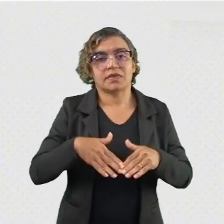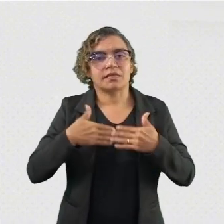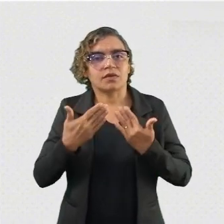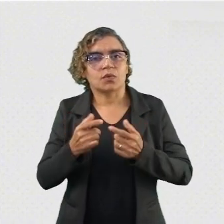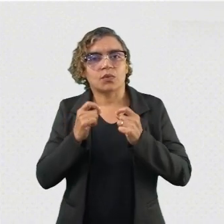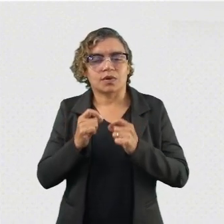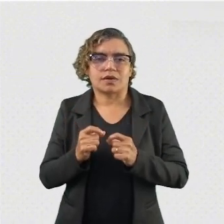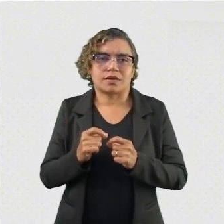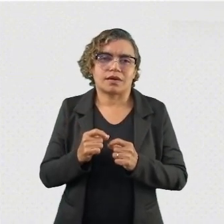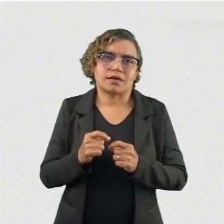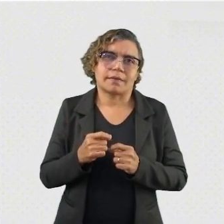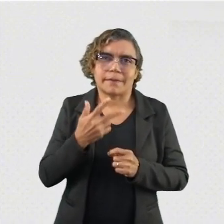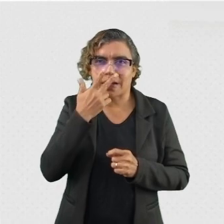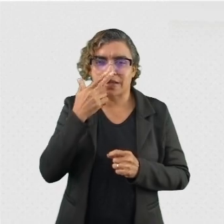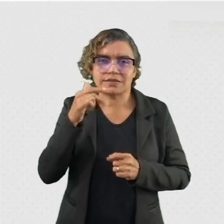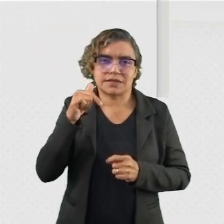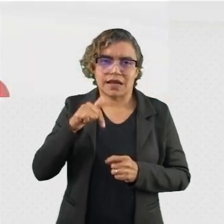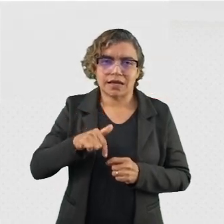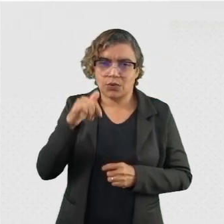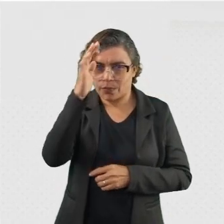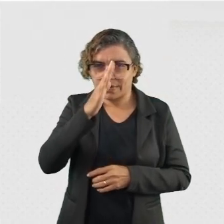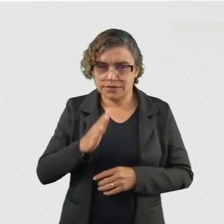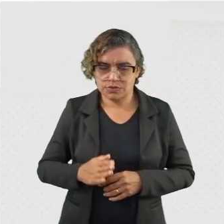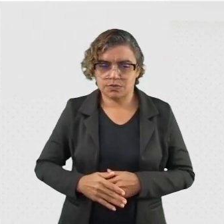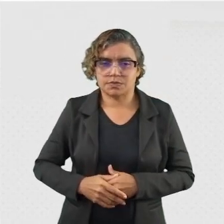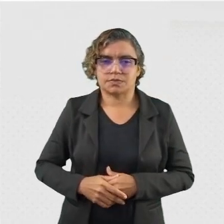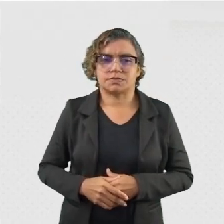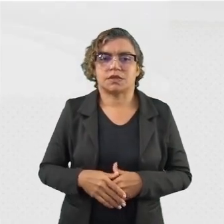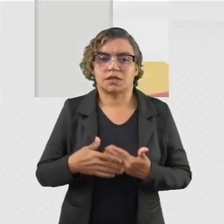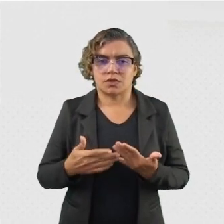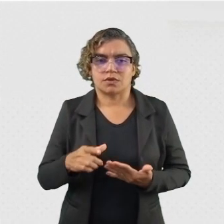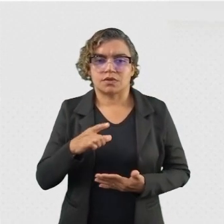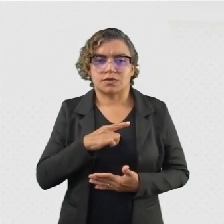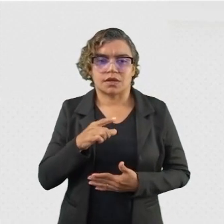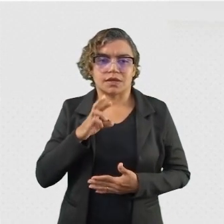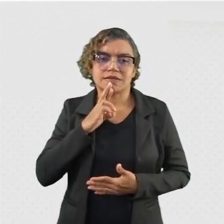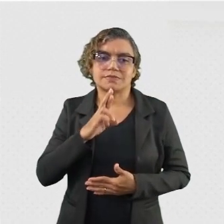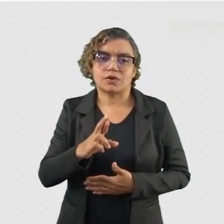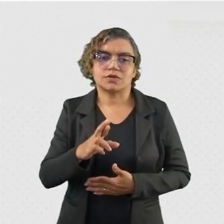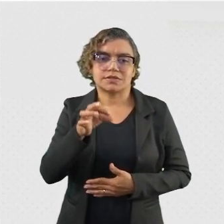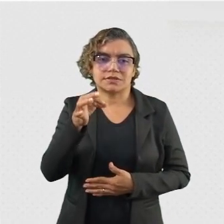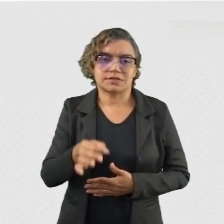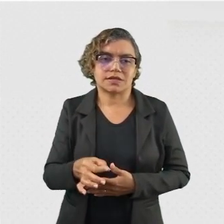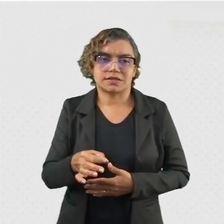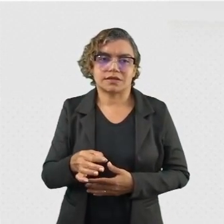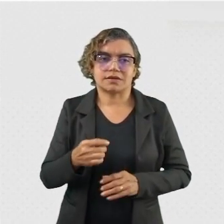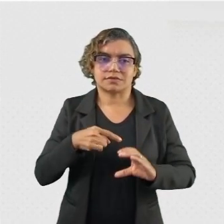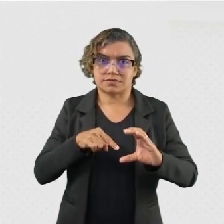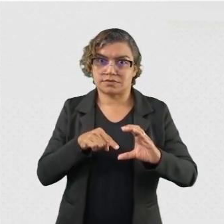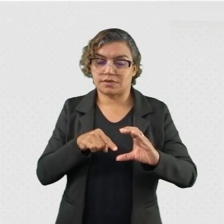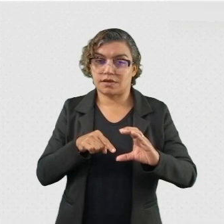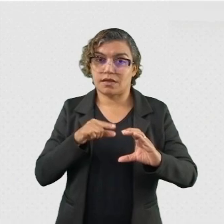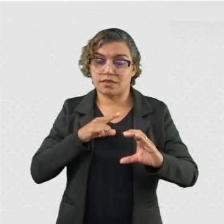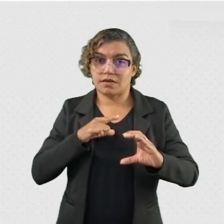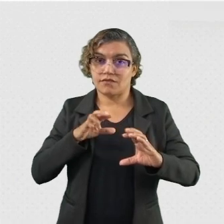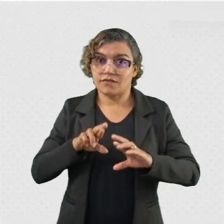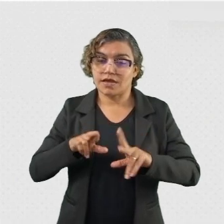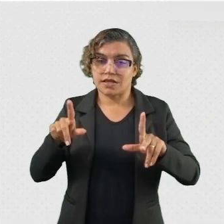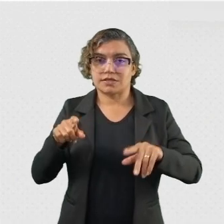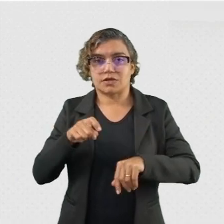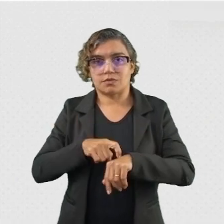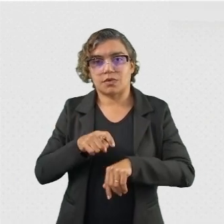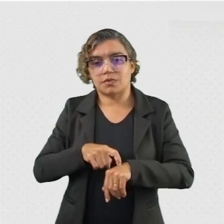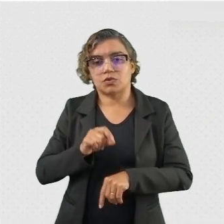Então, é mais ou menos o que a gente tem aqui no Brasil, tá? Então, a gente tem como resposta correta essa diferença. Enquanto